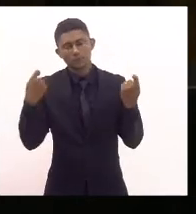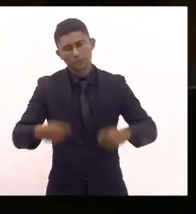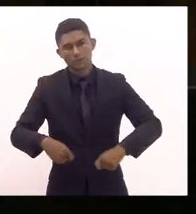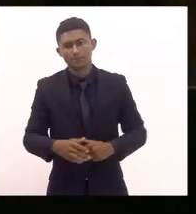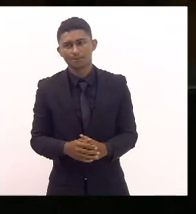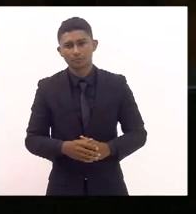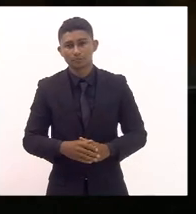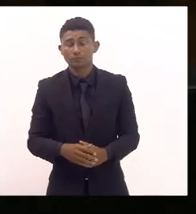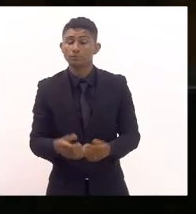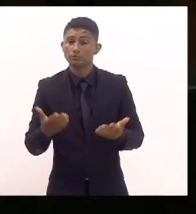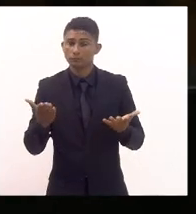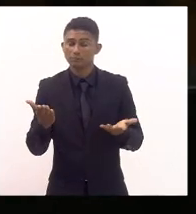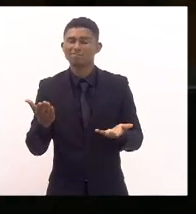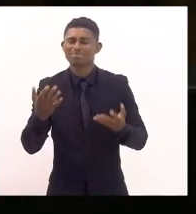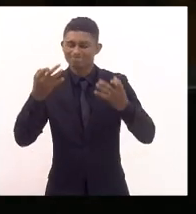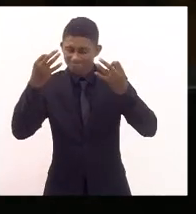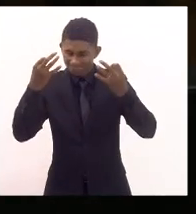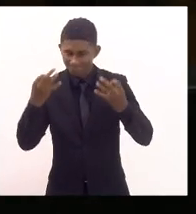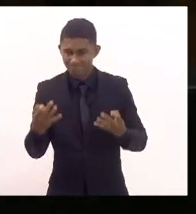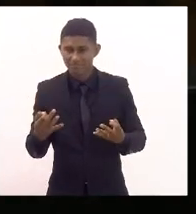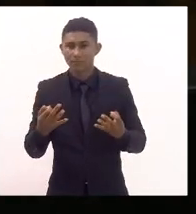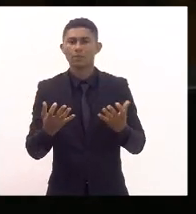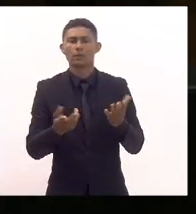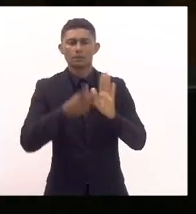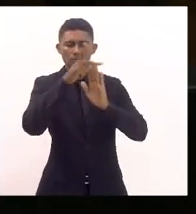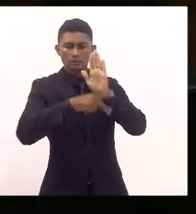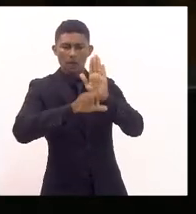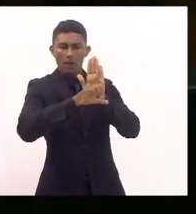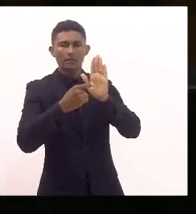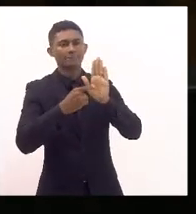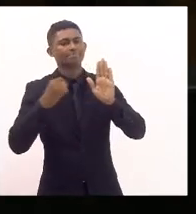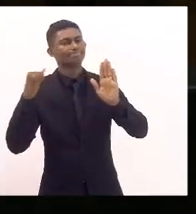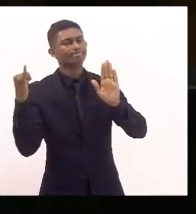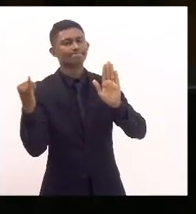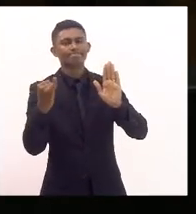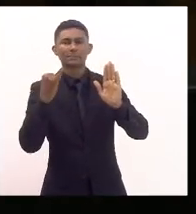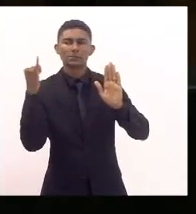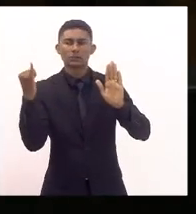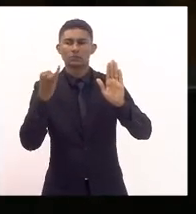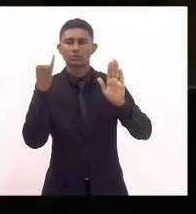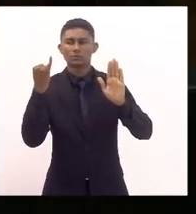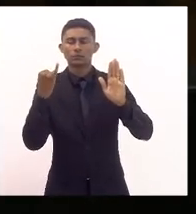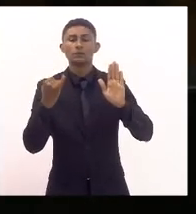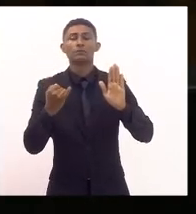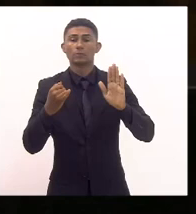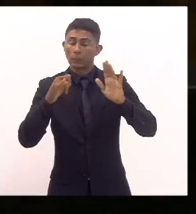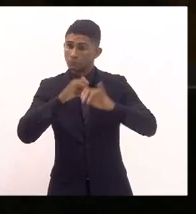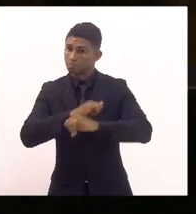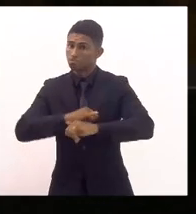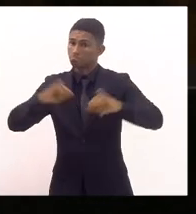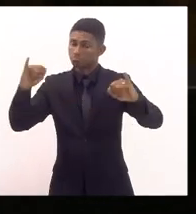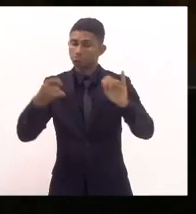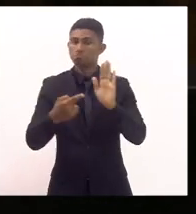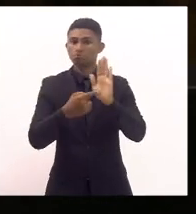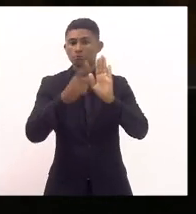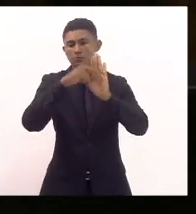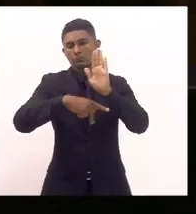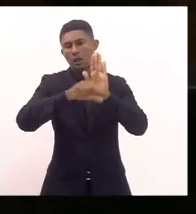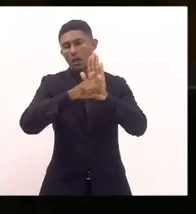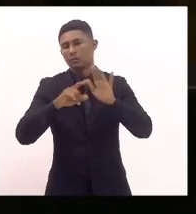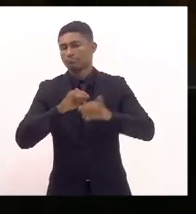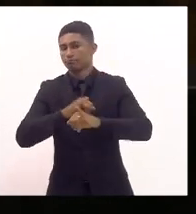com toda a certeza a importância desse projeto de lei aqui mencionado que Alerta não é a